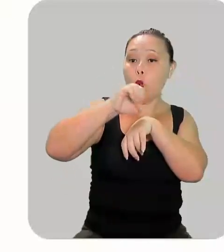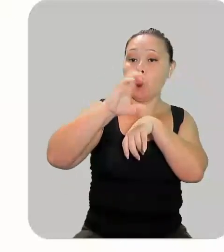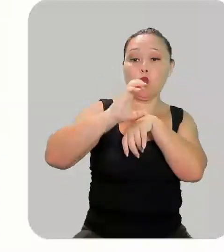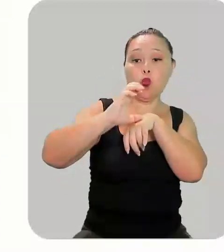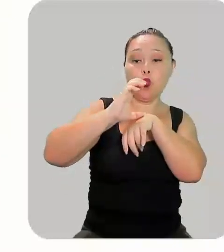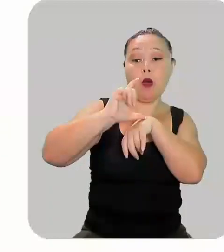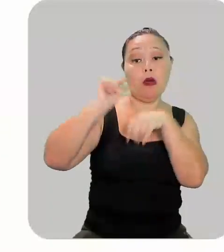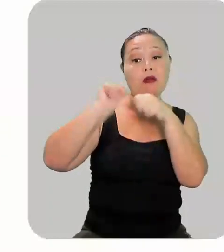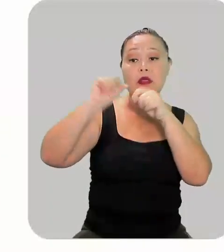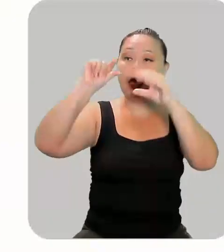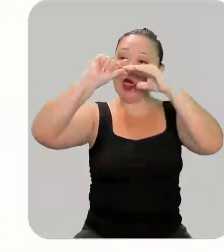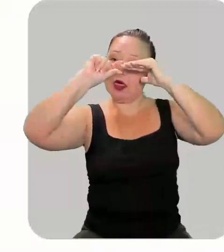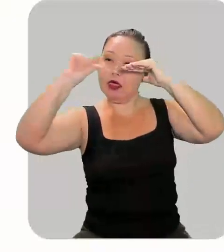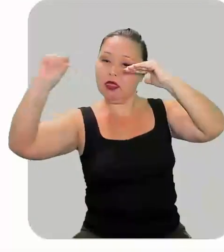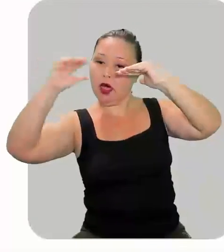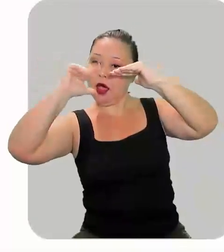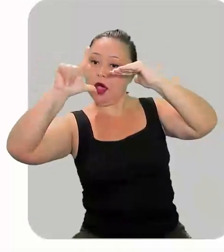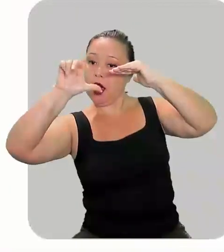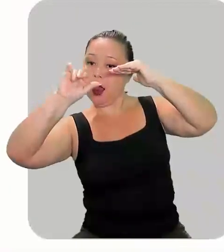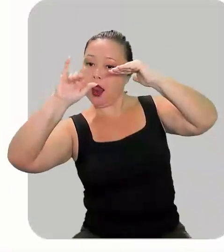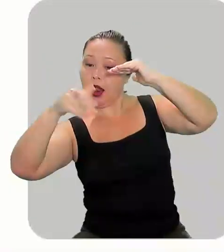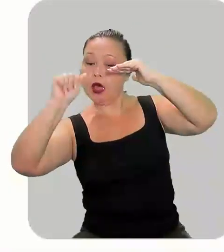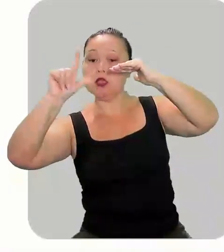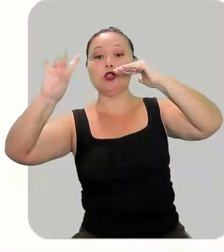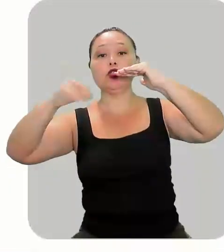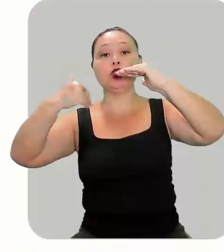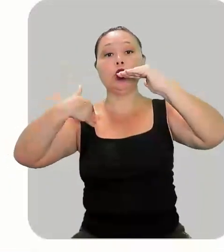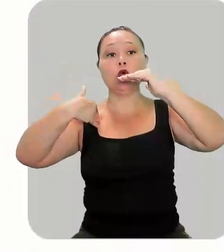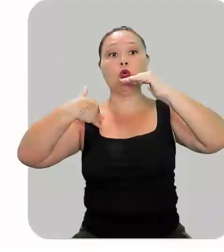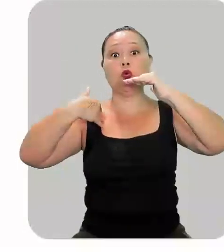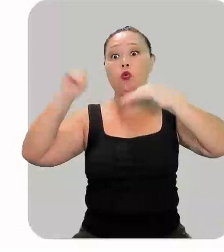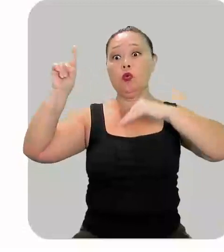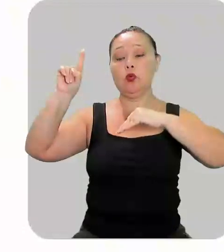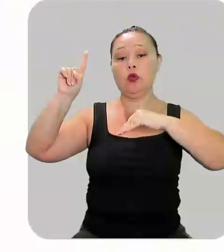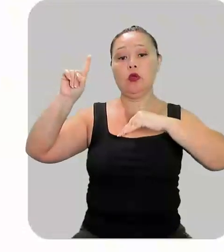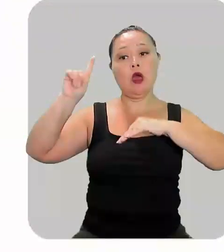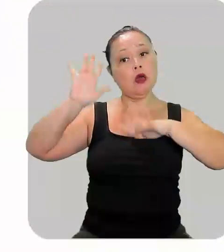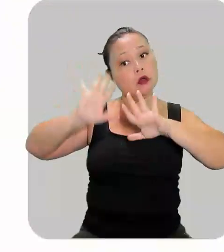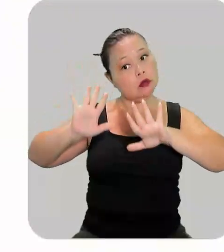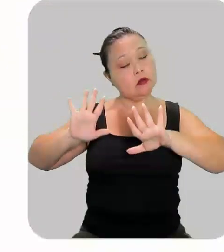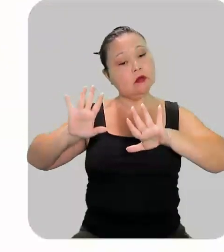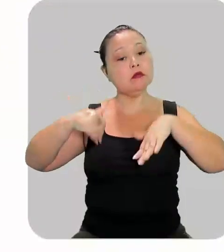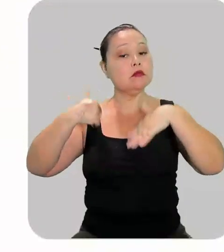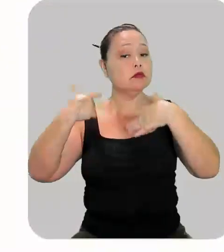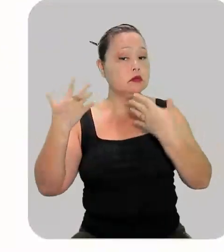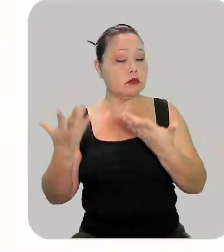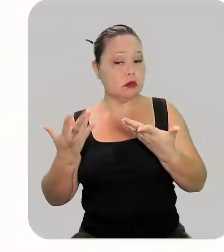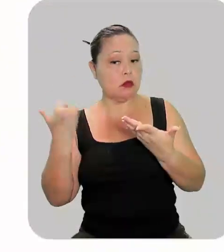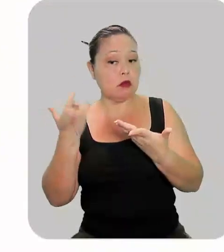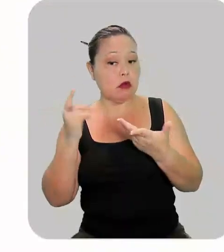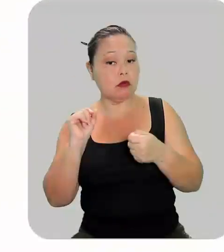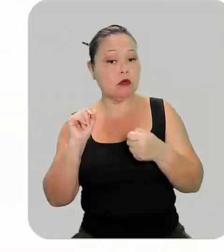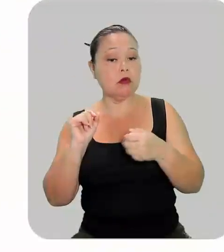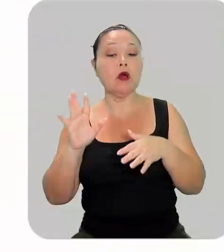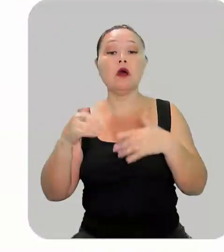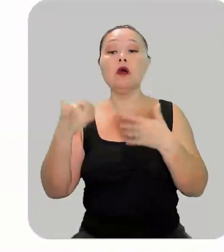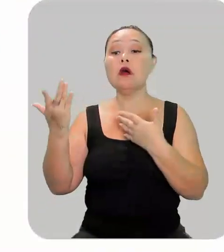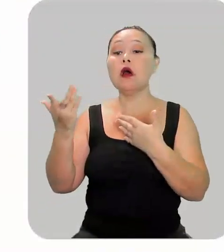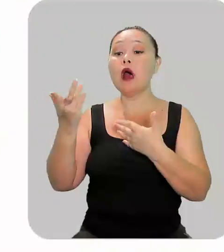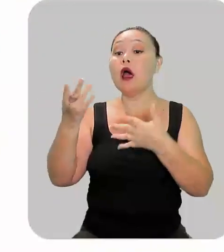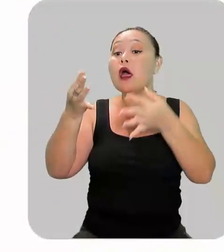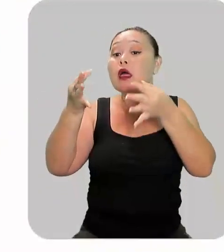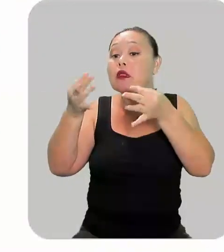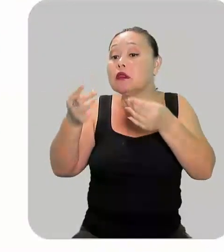essa laje? Beleza. Aí Temos tem as alternativas, não mas vamos por nem enquanto ler, né? não é importante para gente. Aí vem